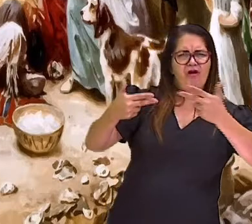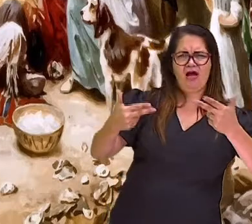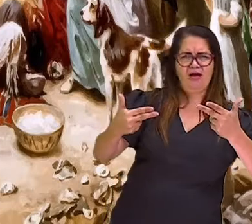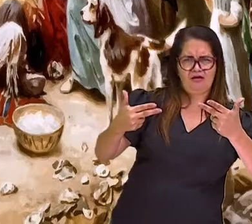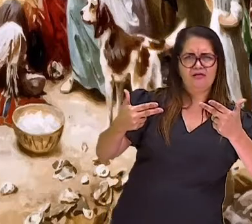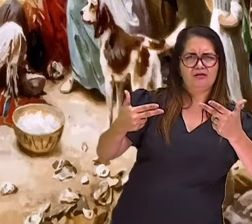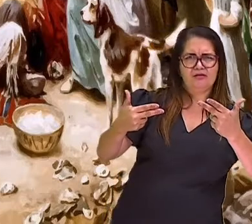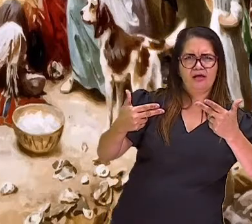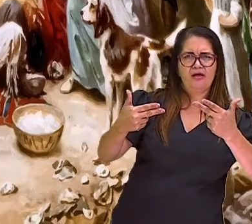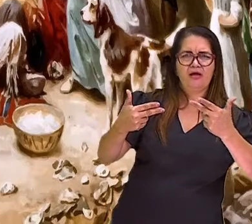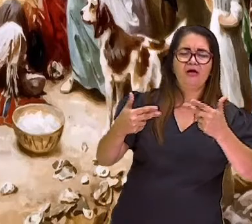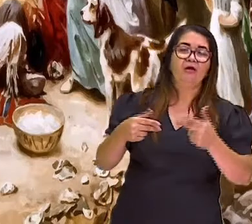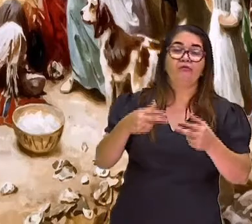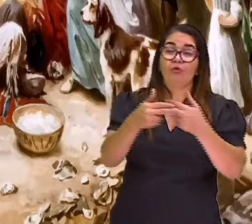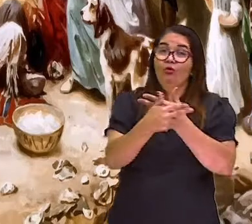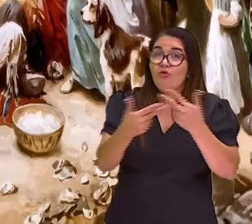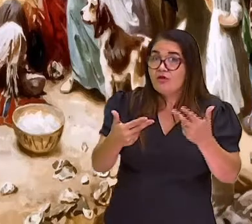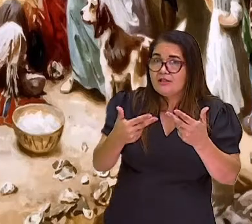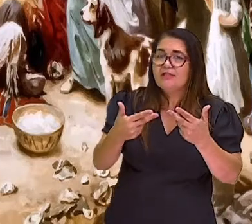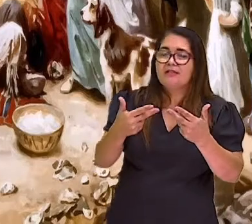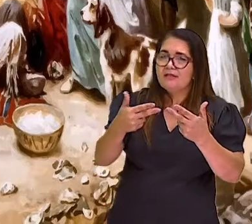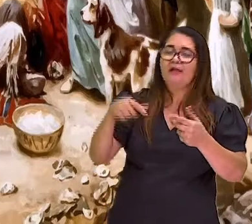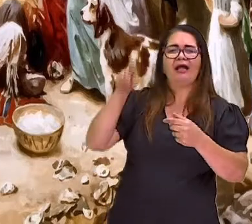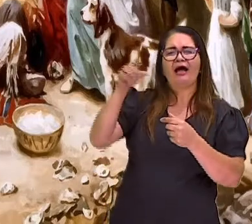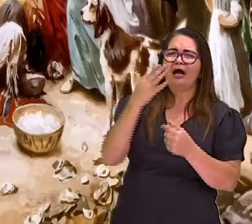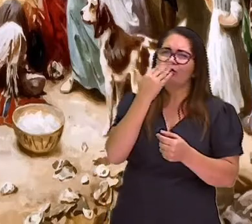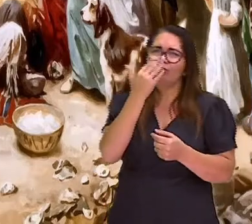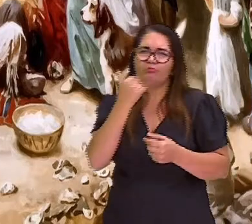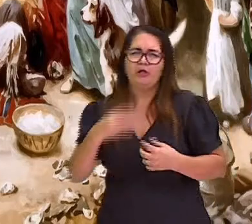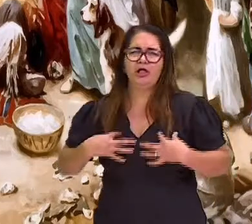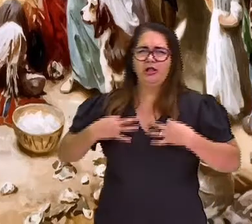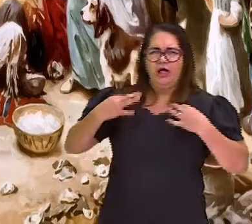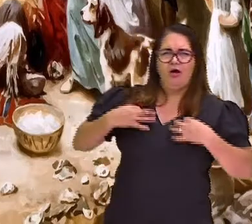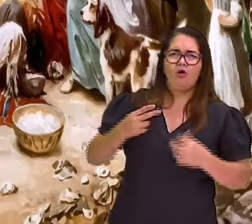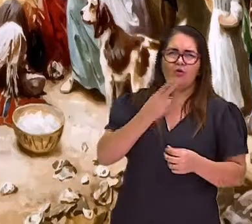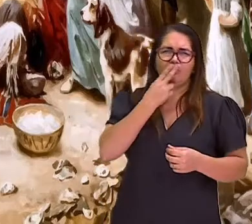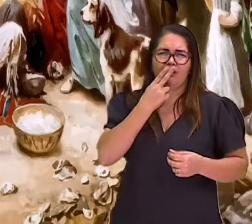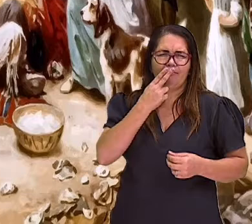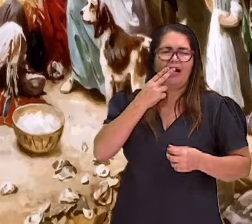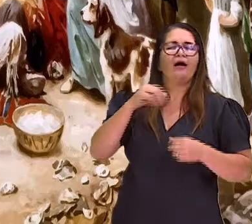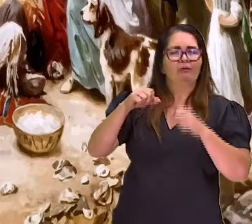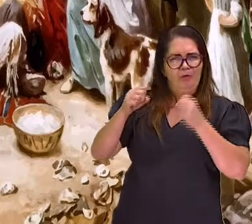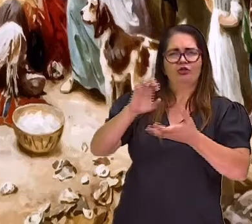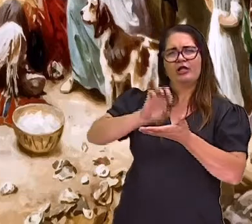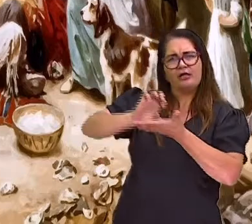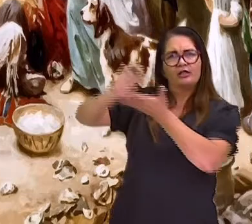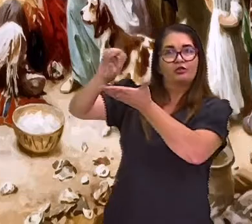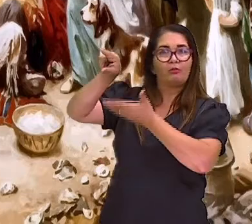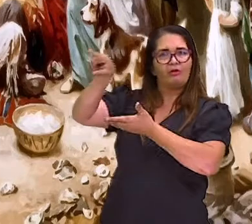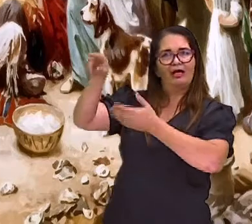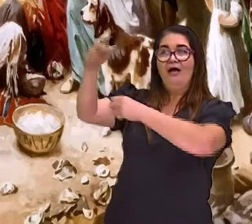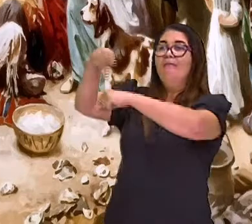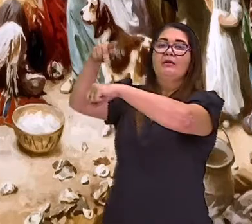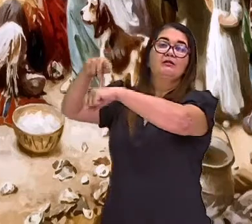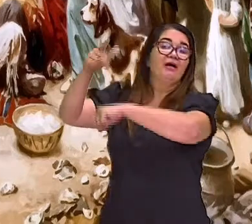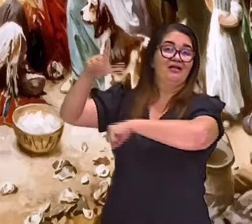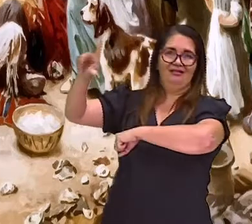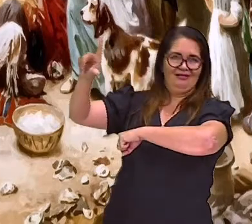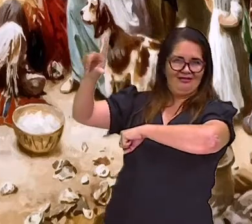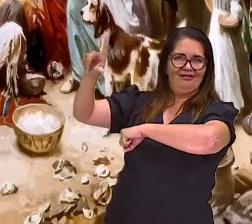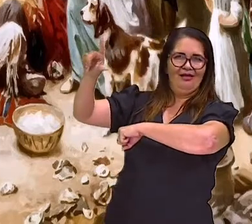garantir que a produção chegasse à Europa em grande escala, utilizavam da mão de obra